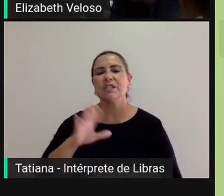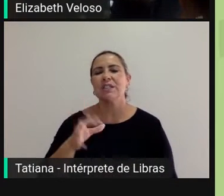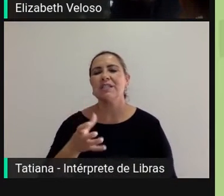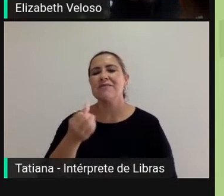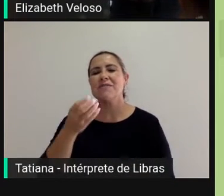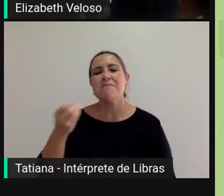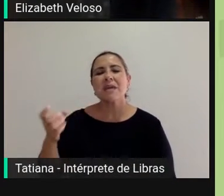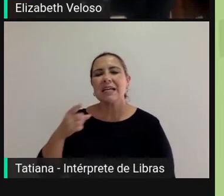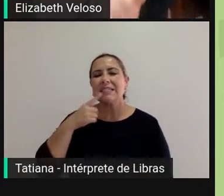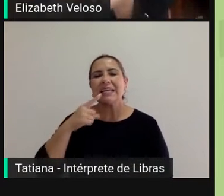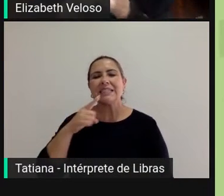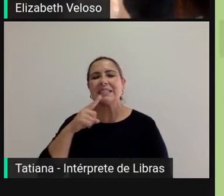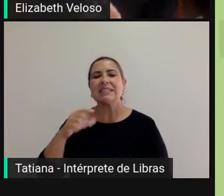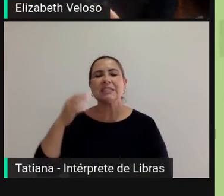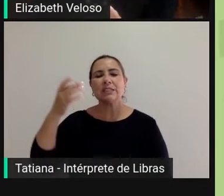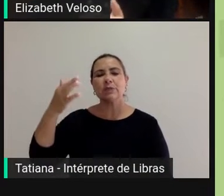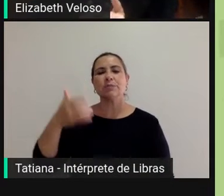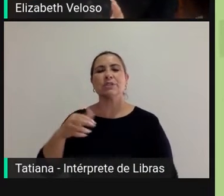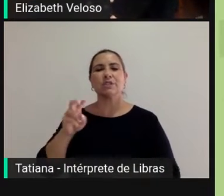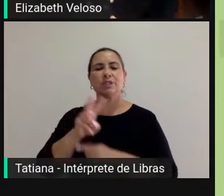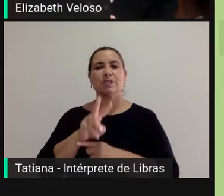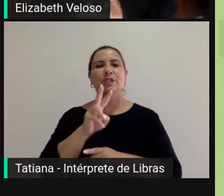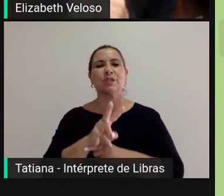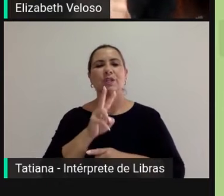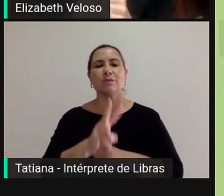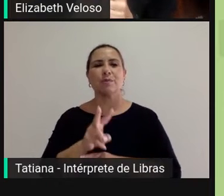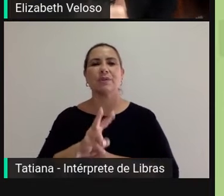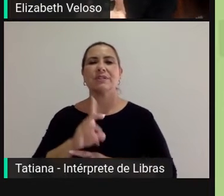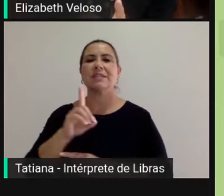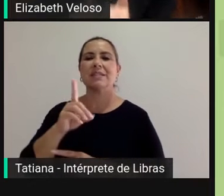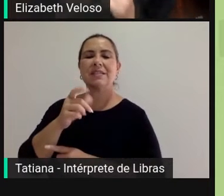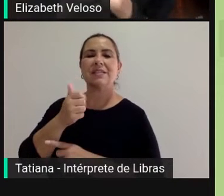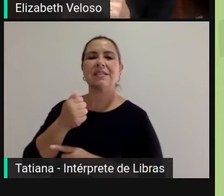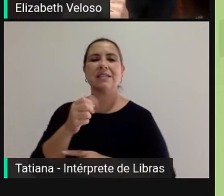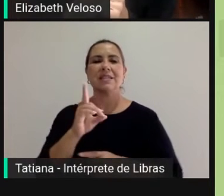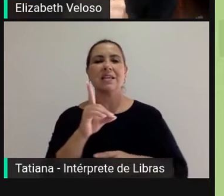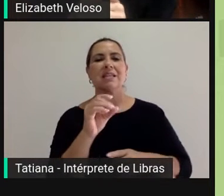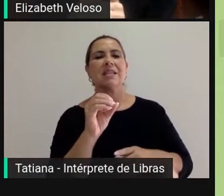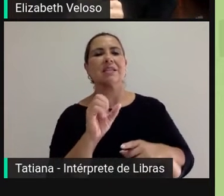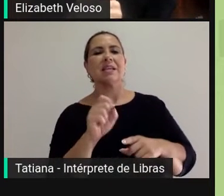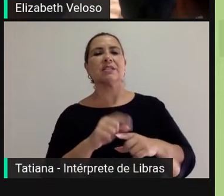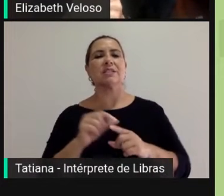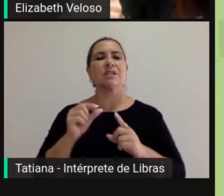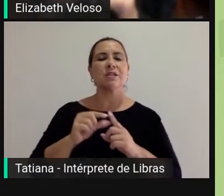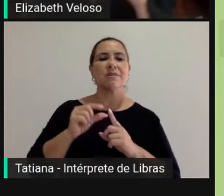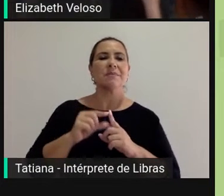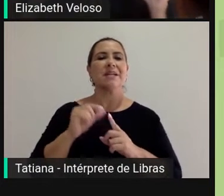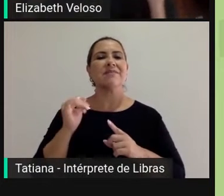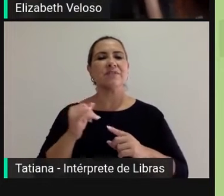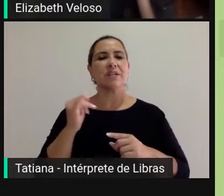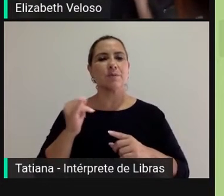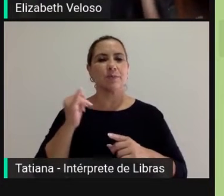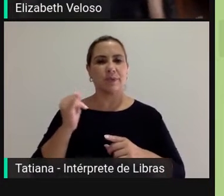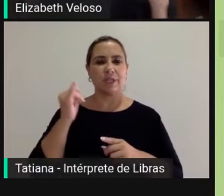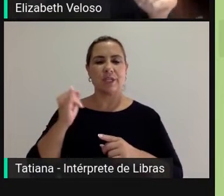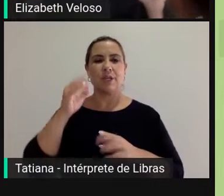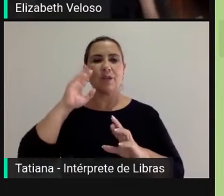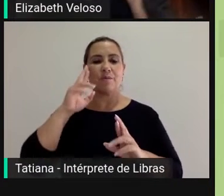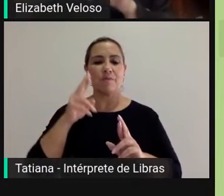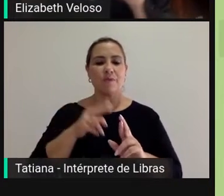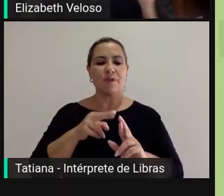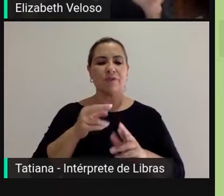de Proteção de Dados. Essa base foi filtrada a partir de palavras-chave muito importantes, que refletem